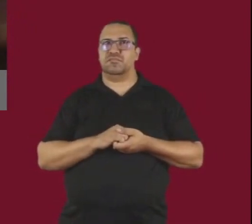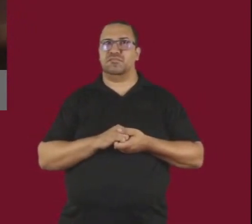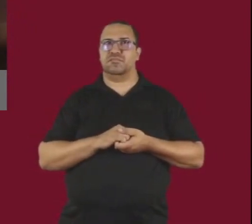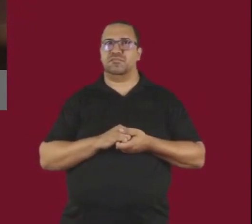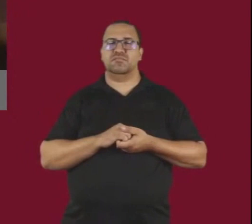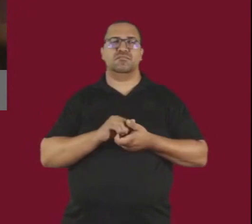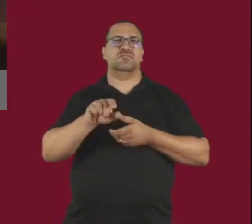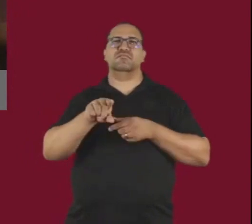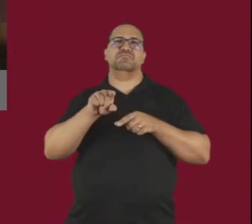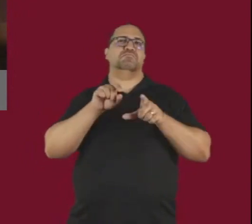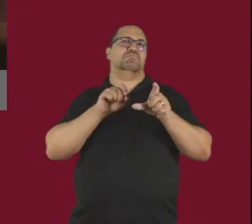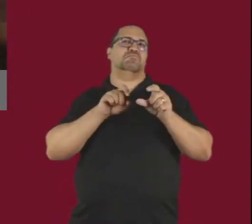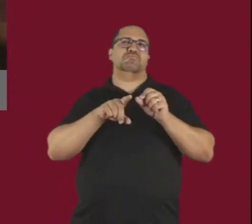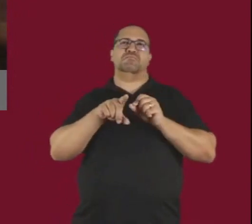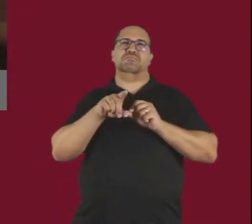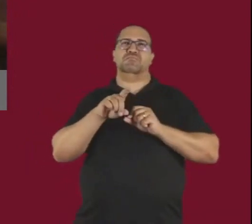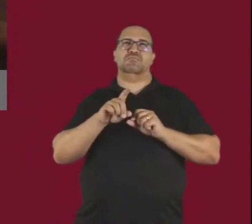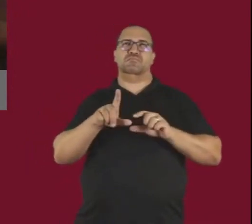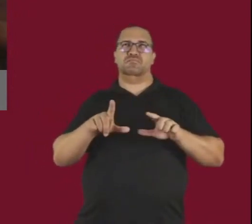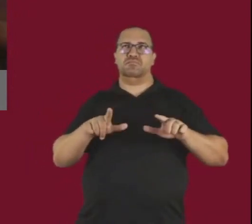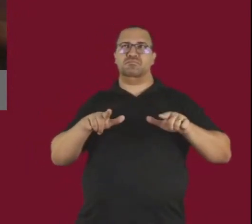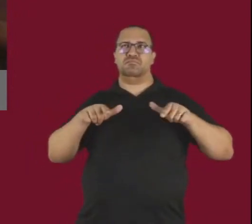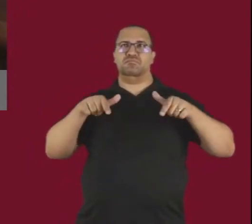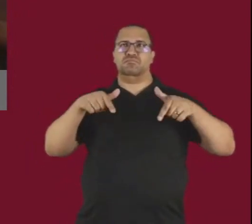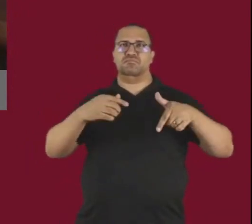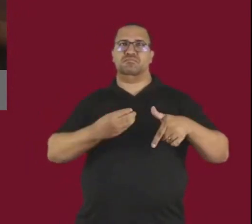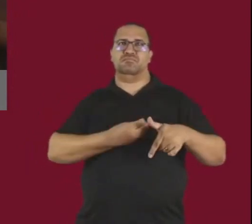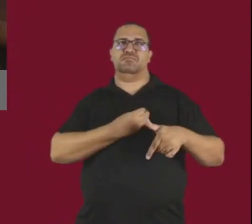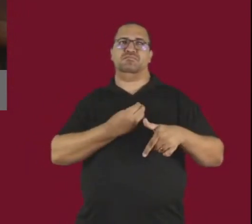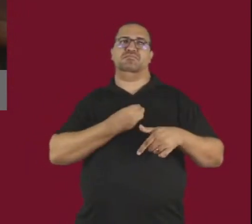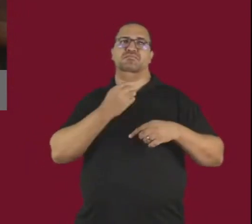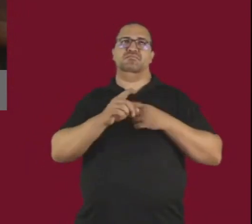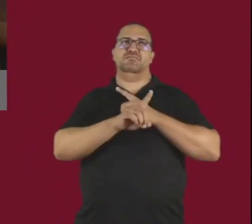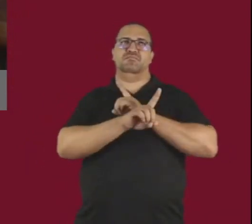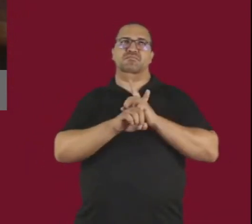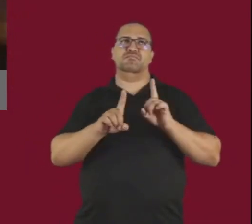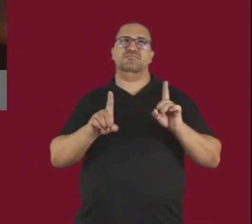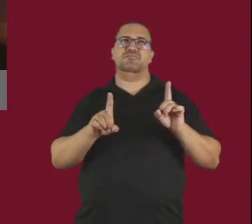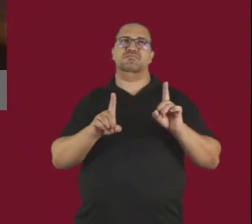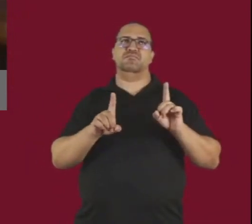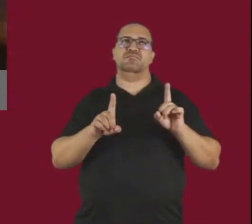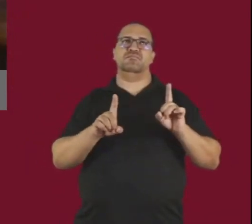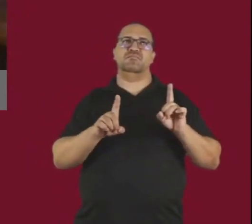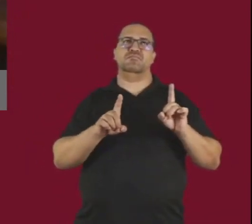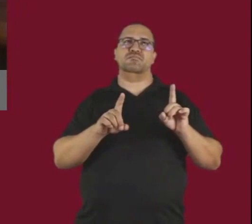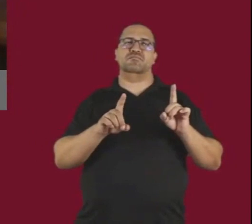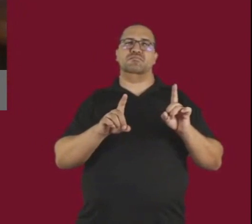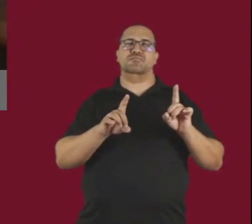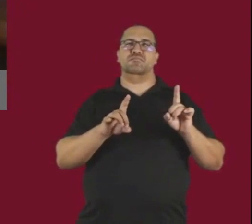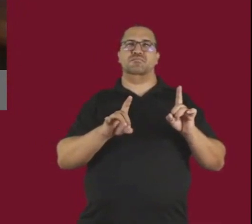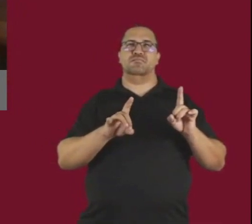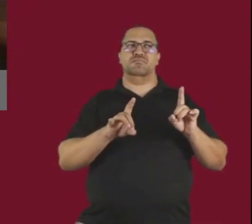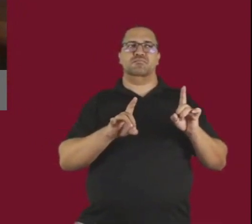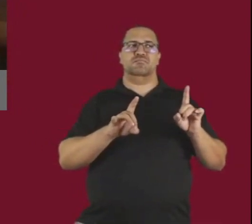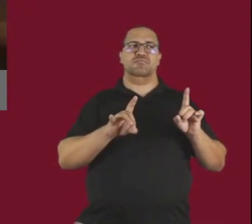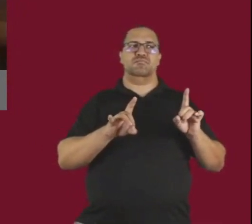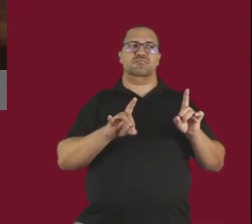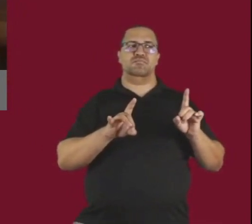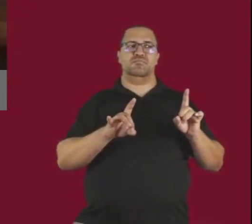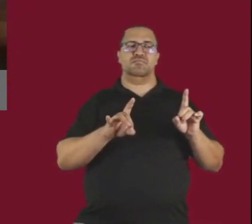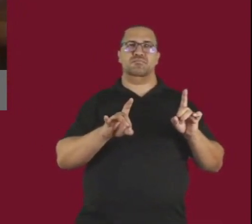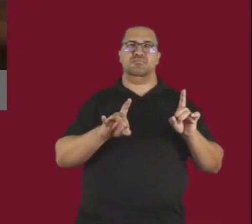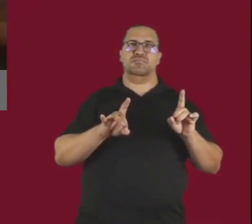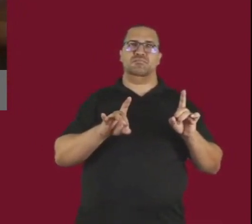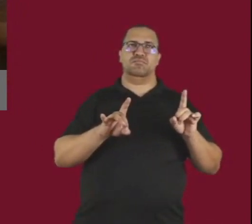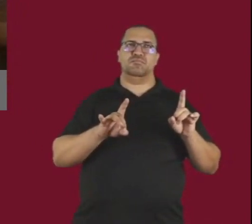escolha lutar pela vida, sabe? Eu não acho que seja uma escolha. A escolha é esperar